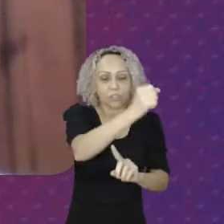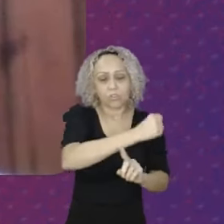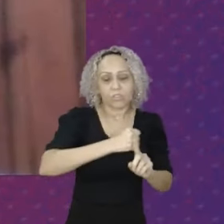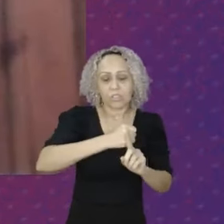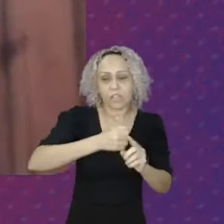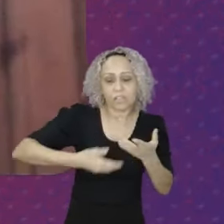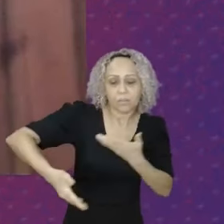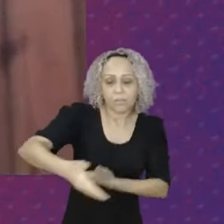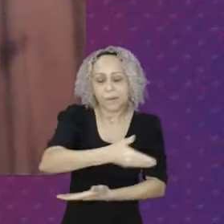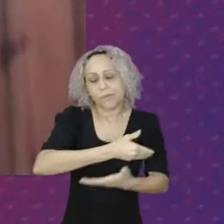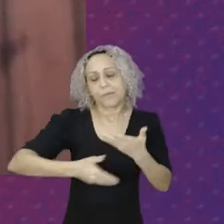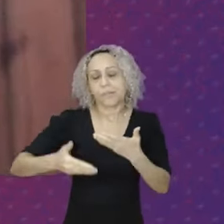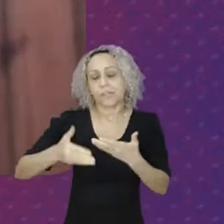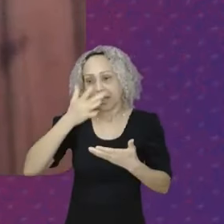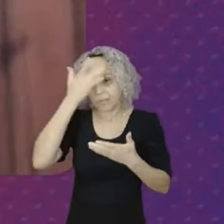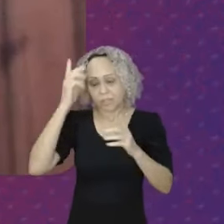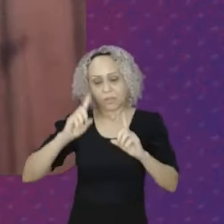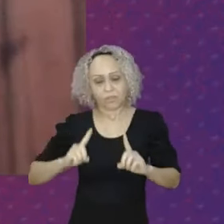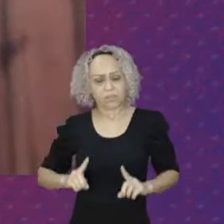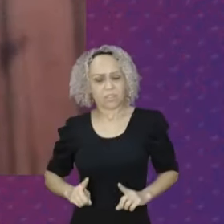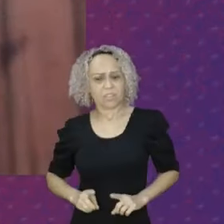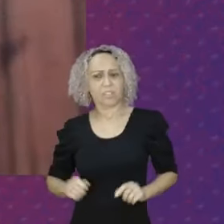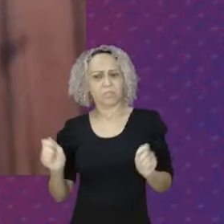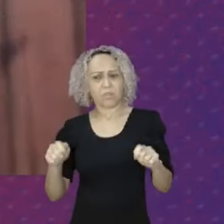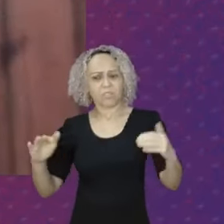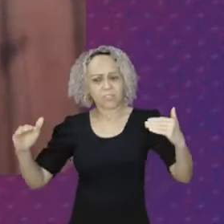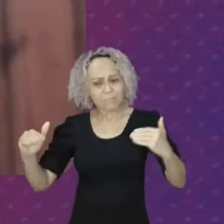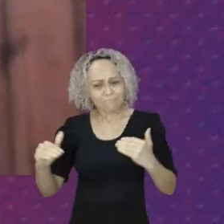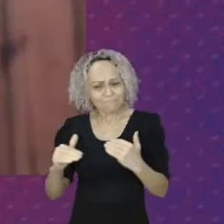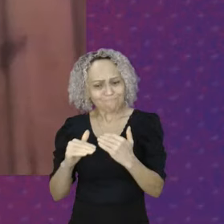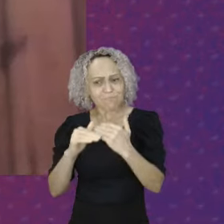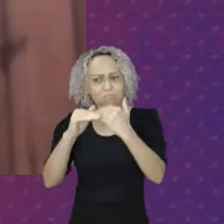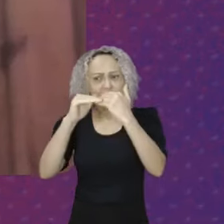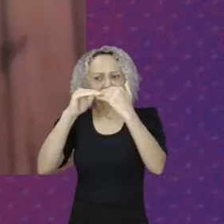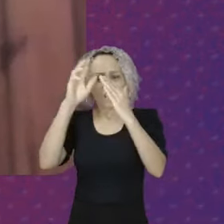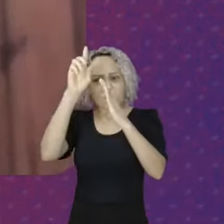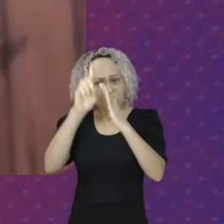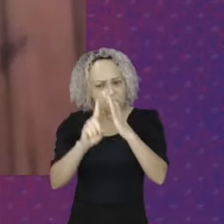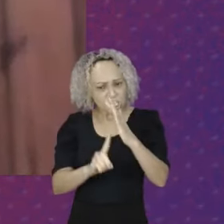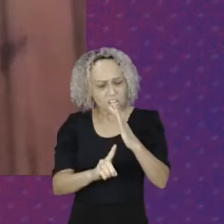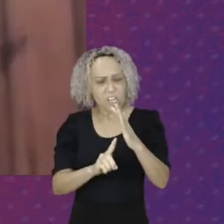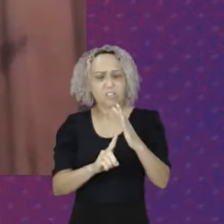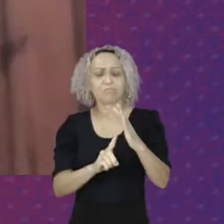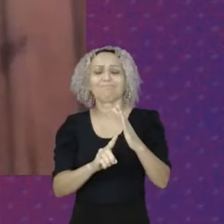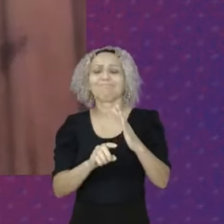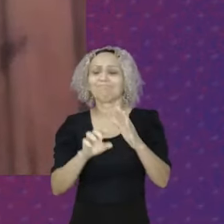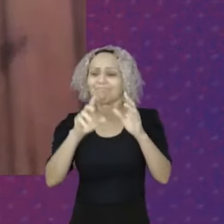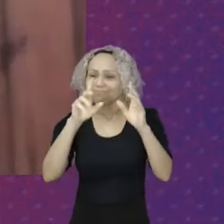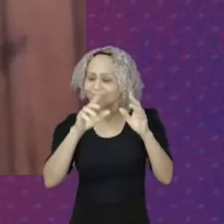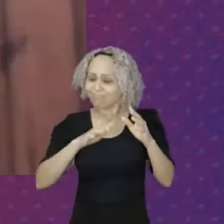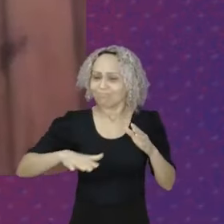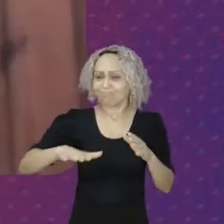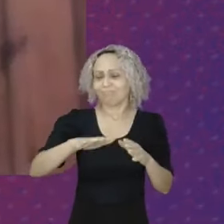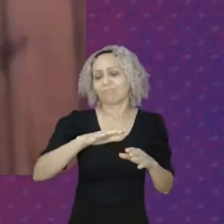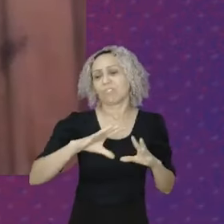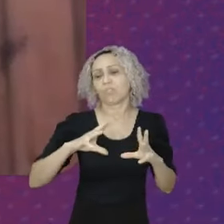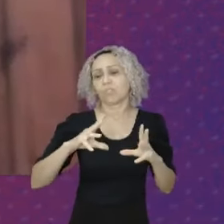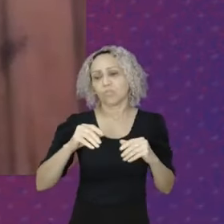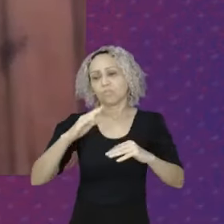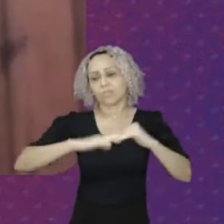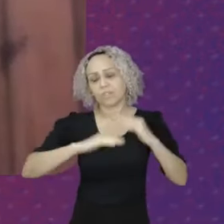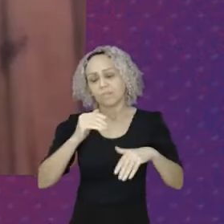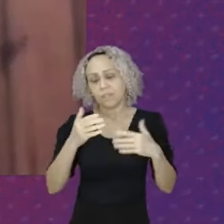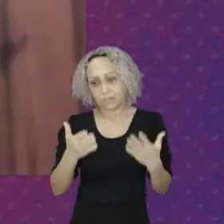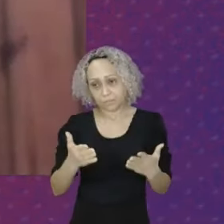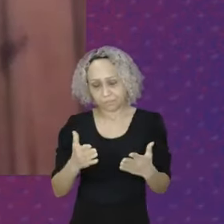tenham capacidade de de ter igualdade de direitos nessas práticas a acessibilidade instrumental é aquela que você